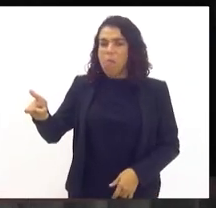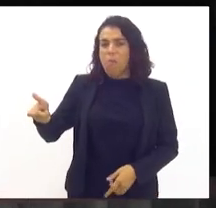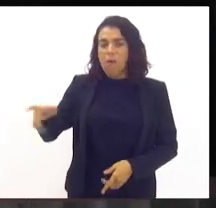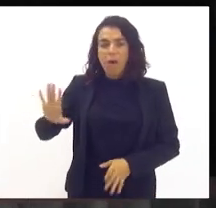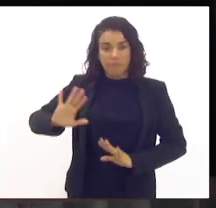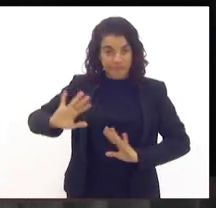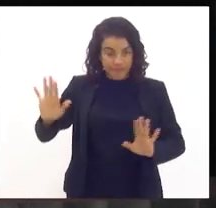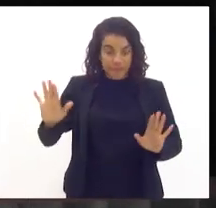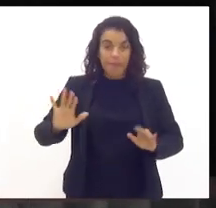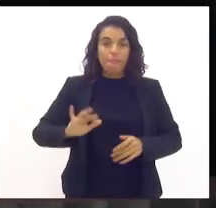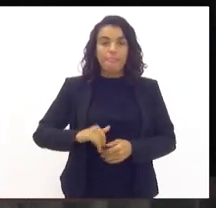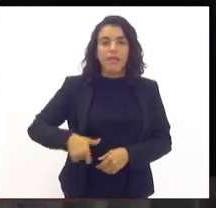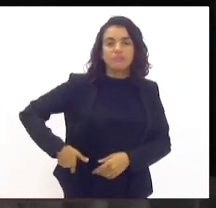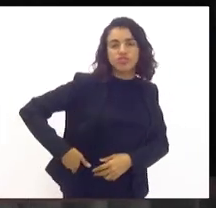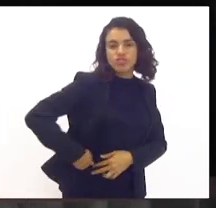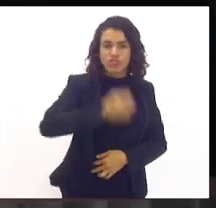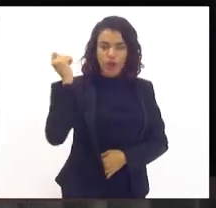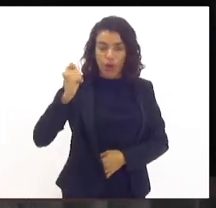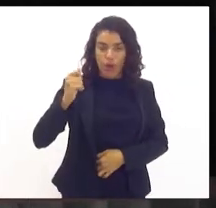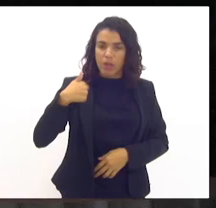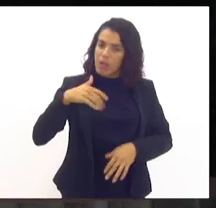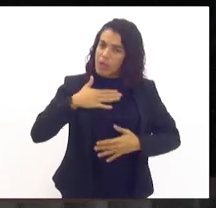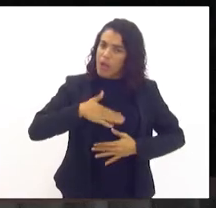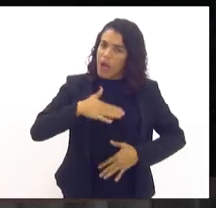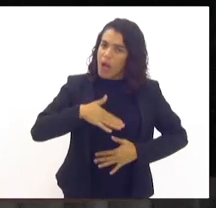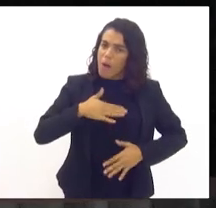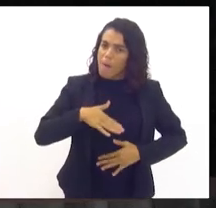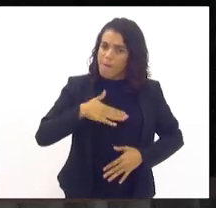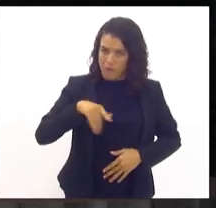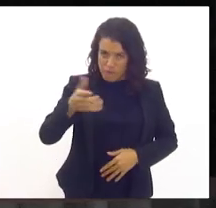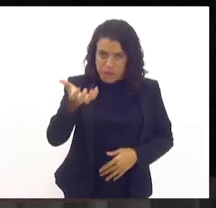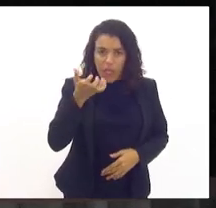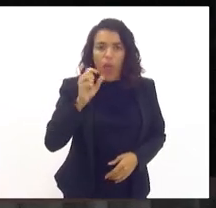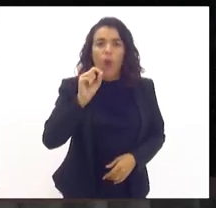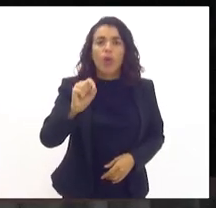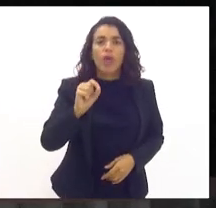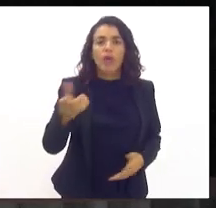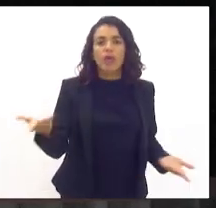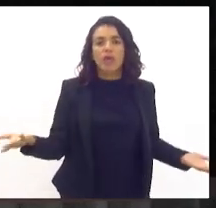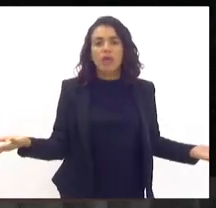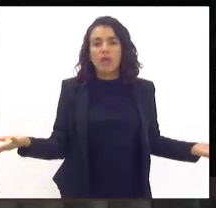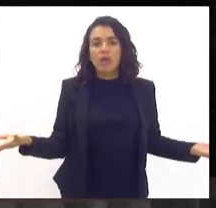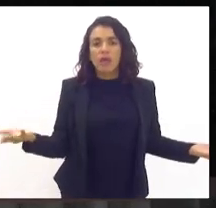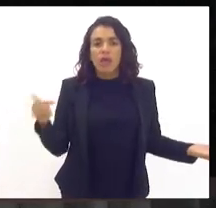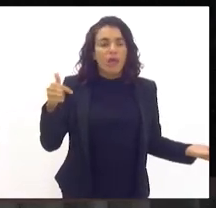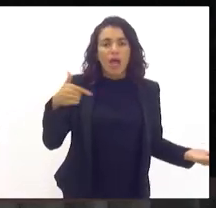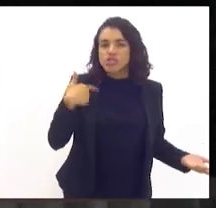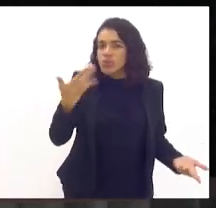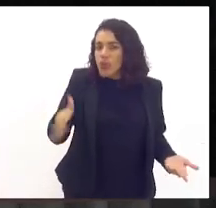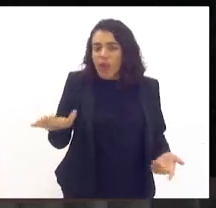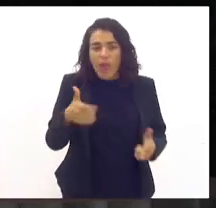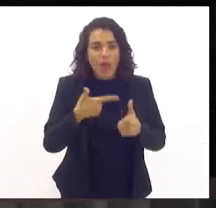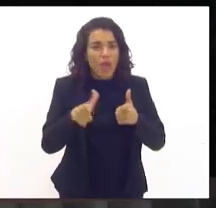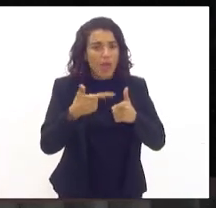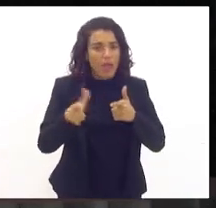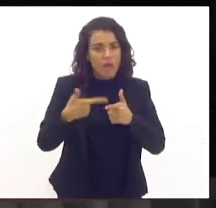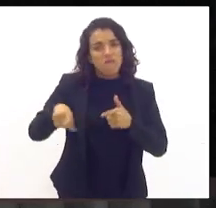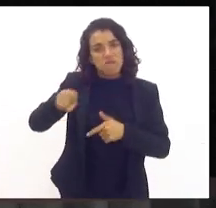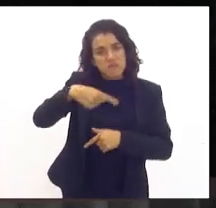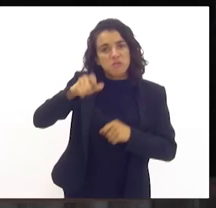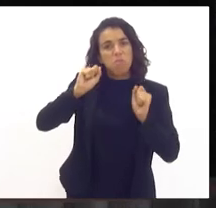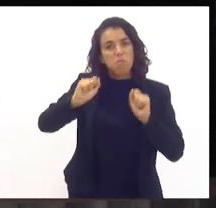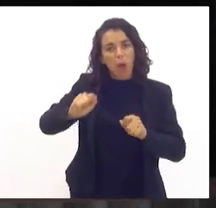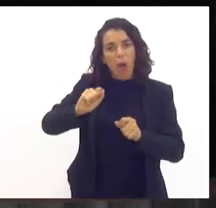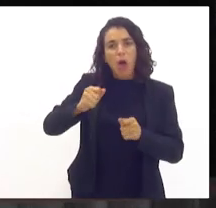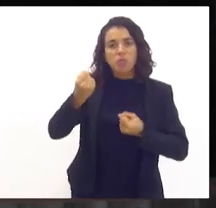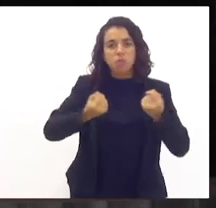tal. Foi lá, arrancou a arma dele, falei, calma aí, vocês querem fazer o quê? A gente não quer problema, vocês podem pegar o carro e ir